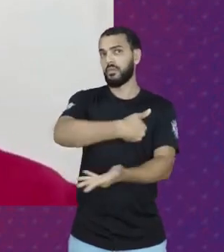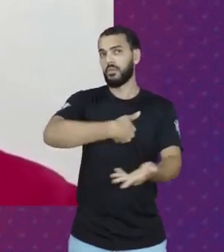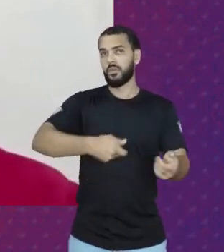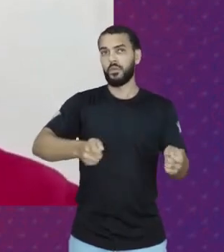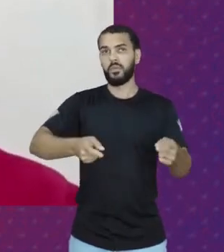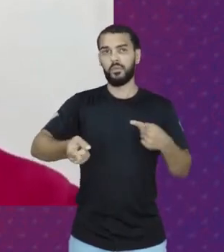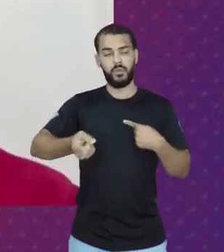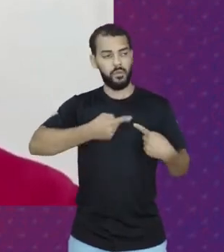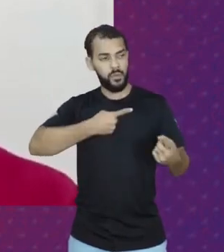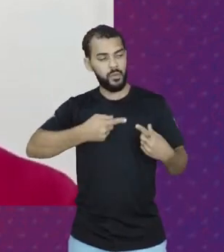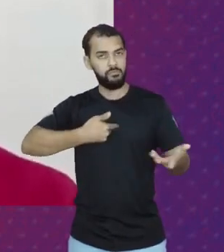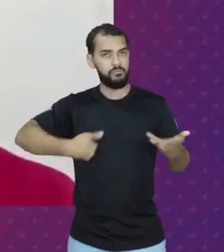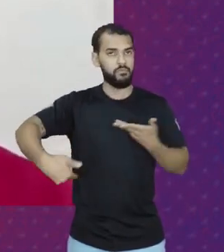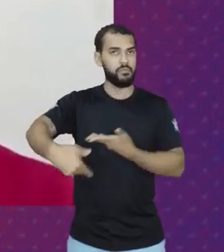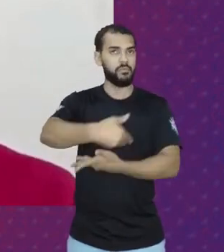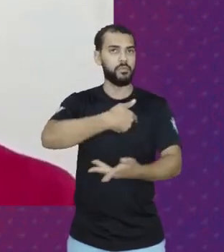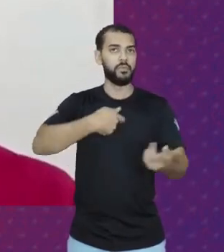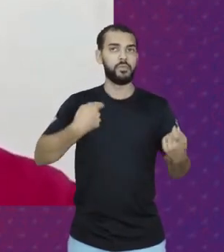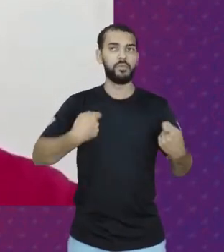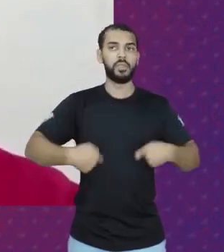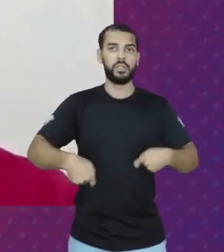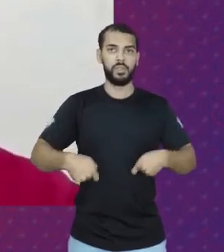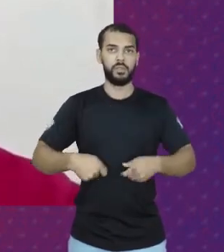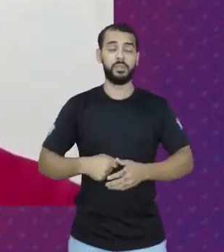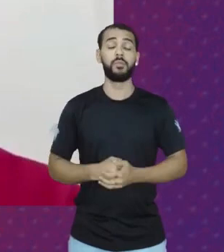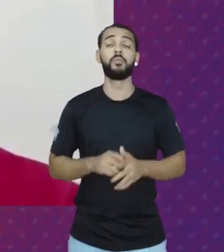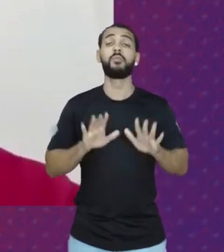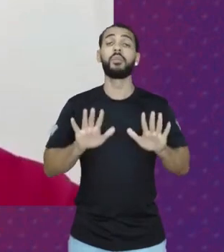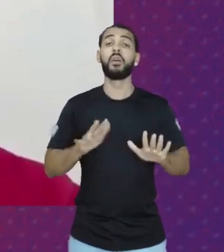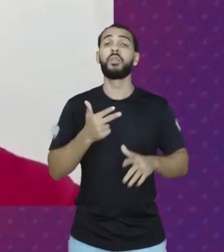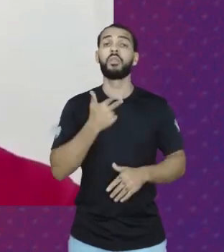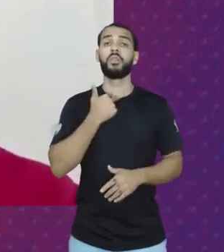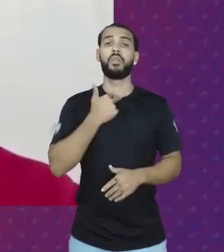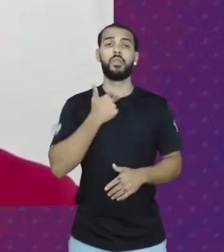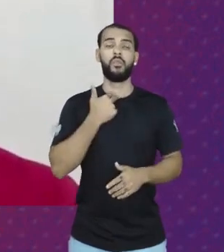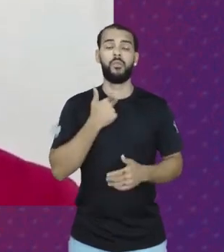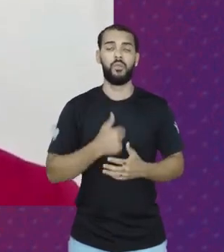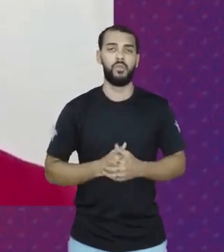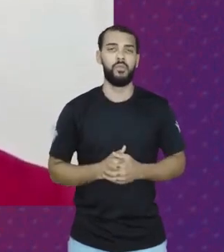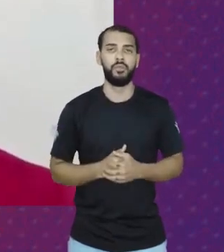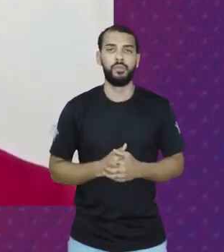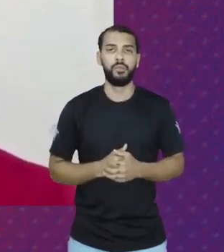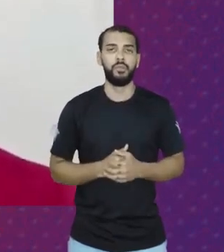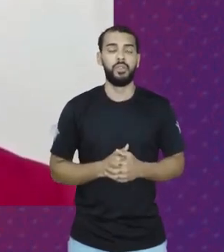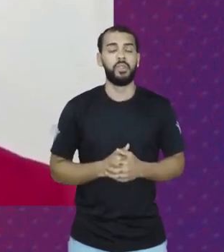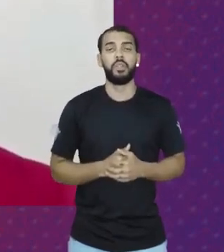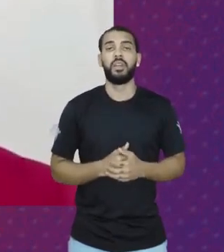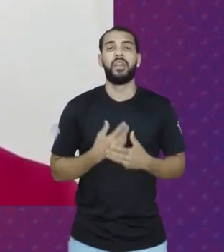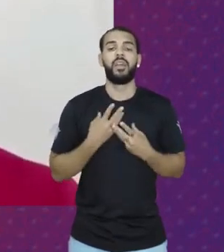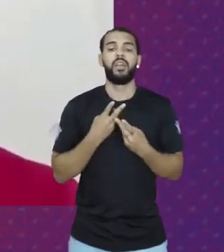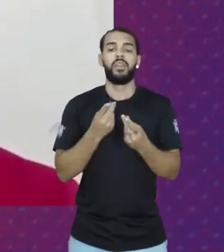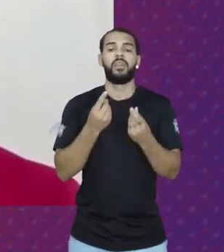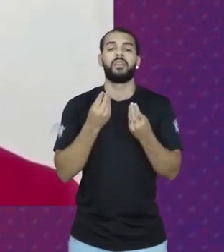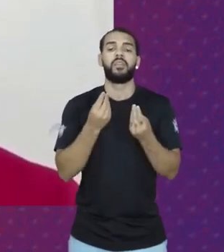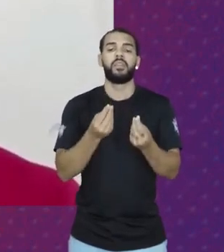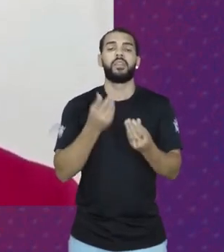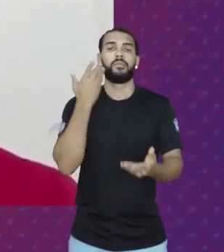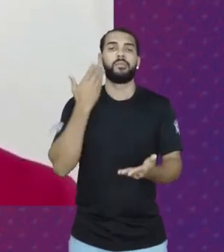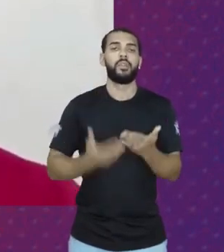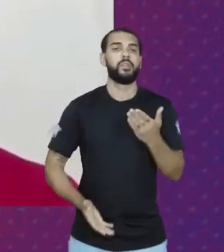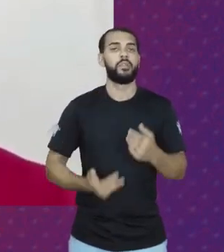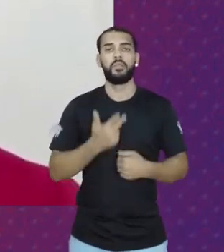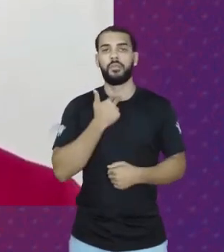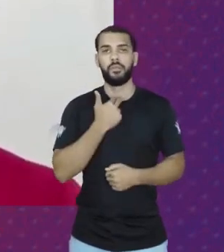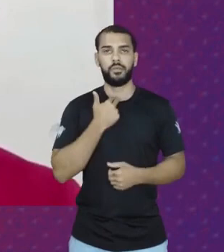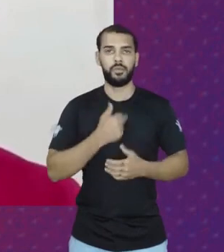governabilidade, nós sabemos que é necessário, mas nós não podemos abrir mão da nossa essência. Para nós, mulheres,